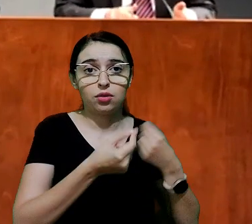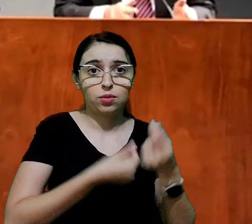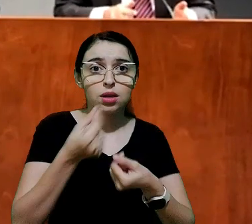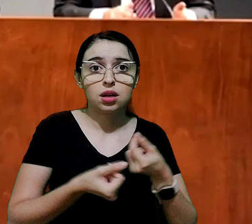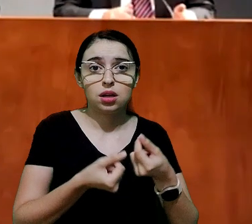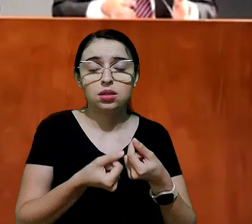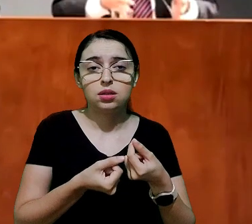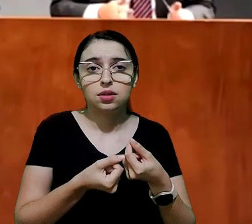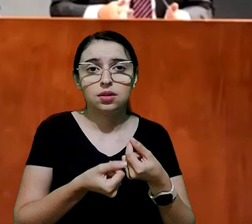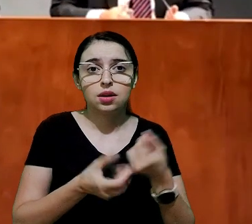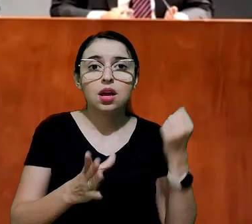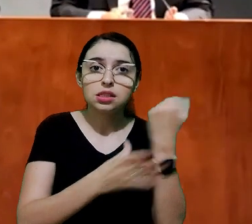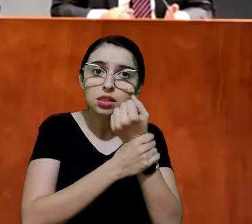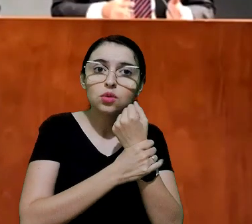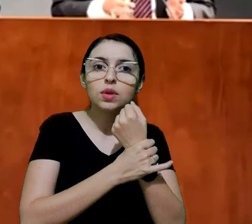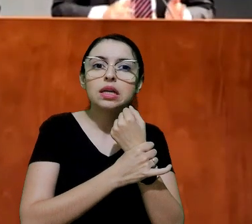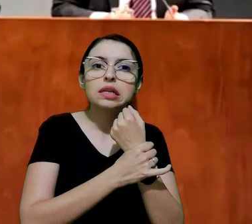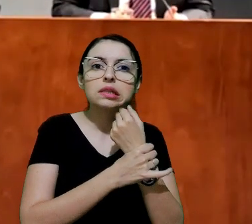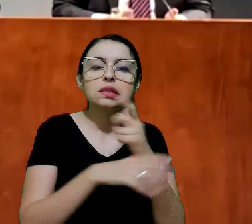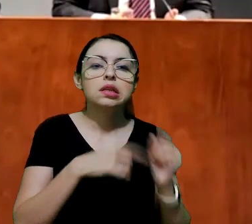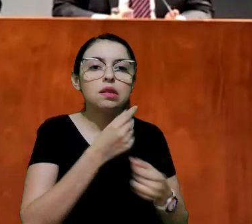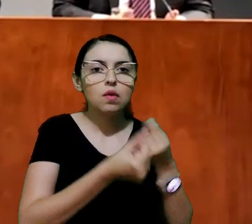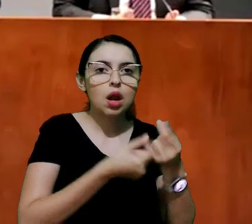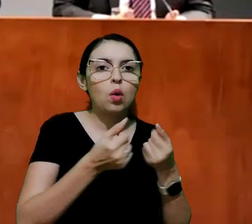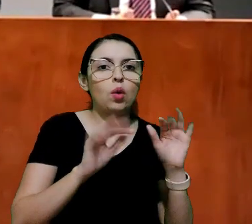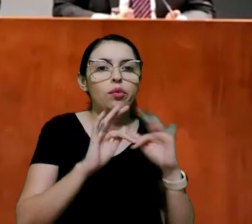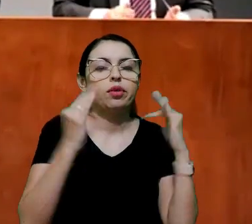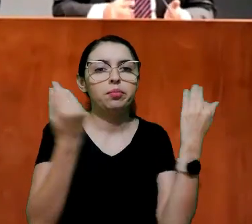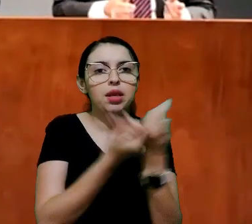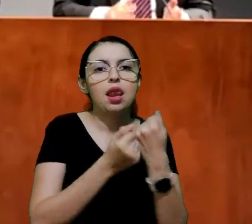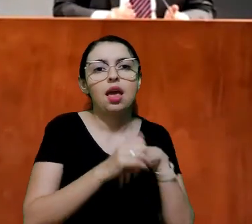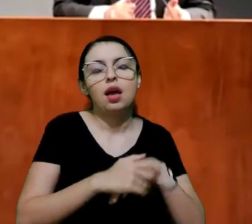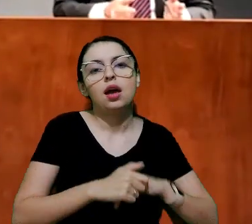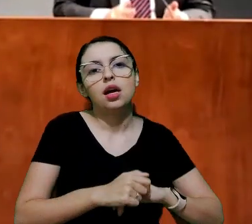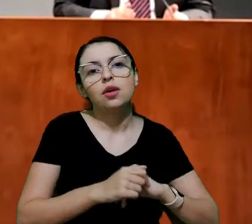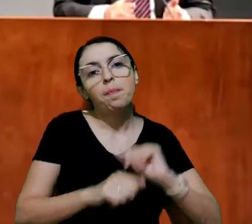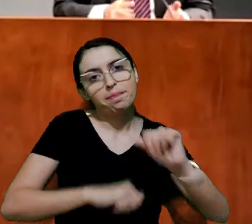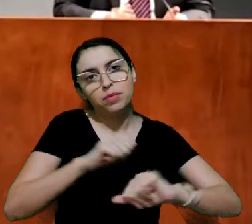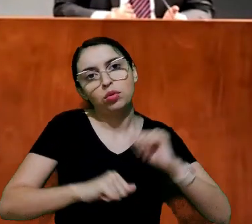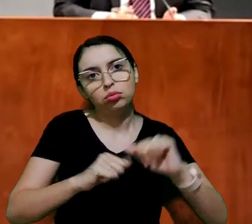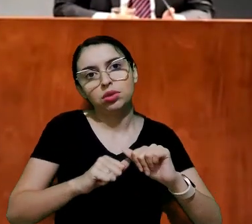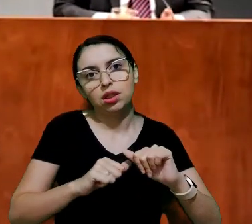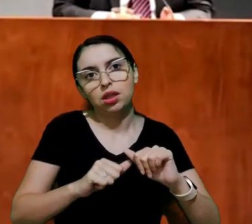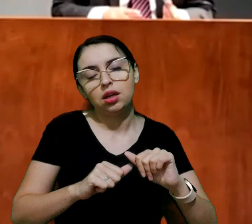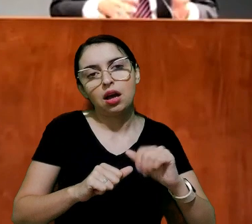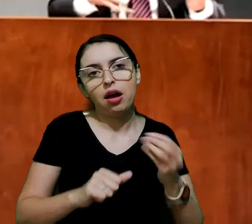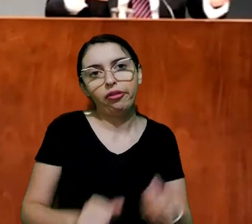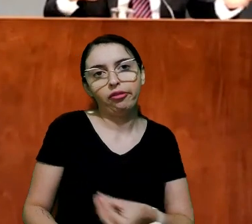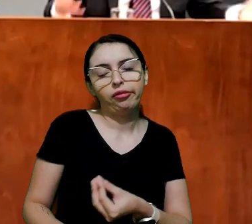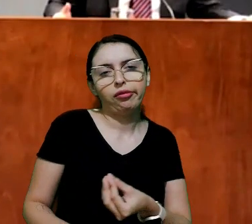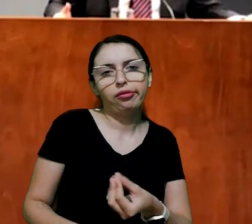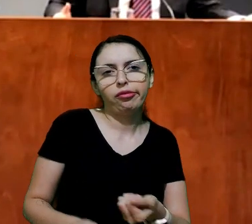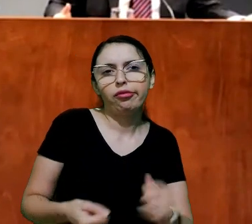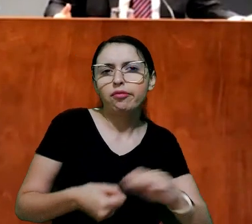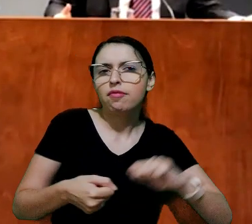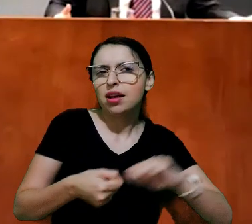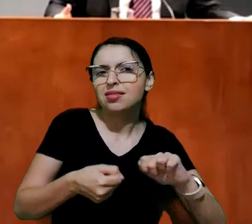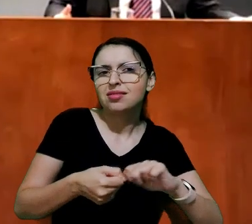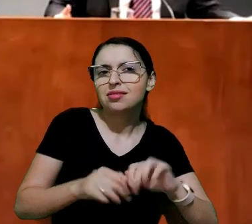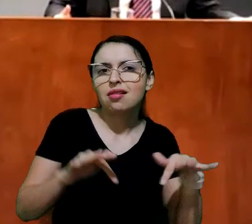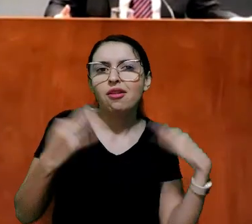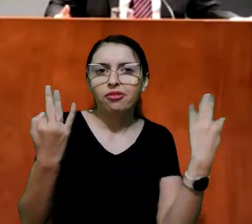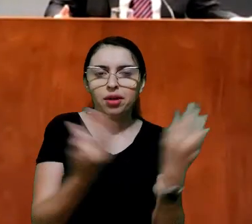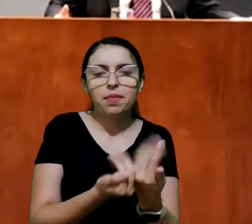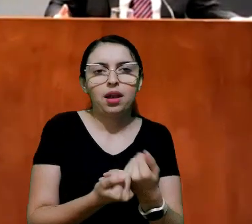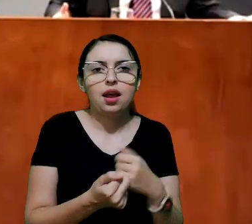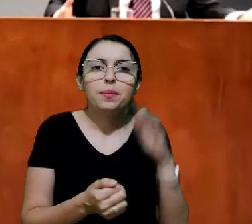visa mesmo é a proteção do patrimônio familiar, que foi a tradição. É a manutenção do patrimônio familiar. Agora, a gente muda a forma